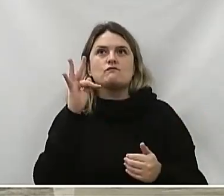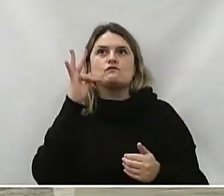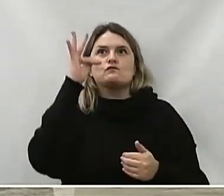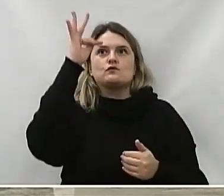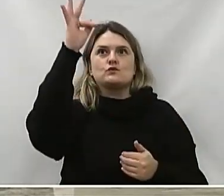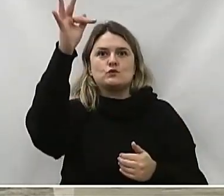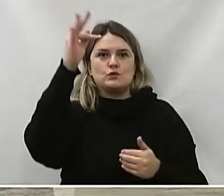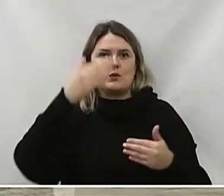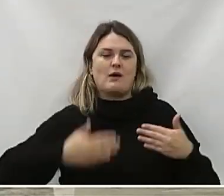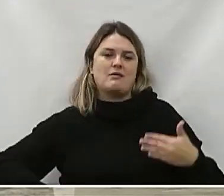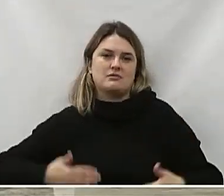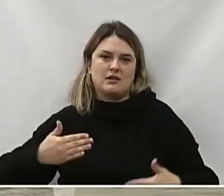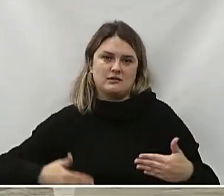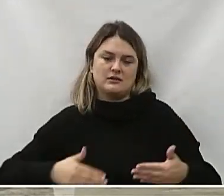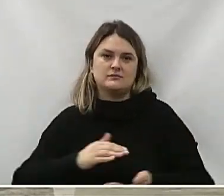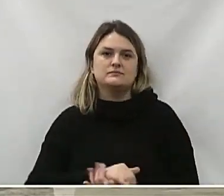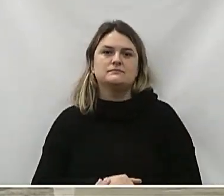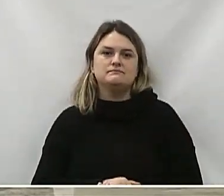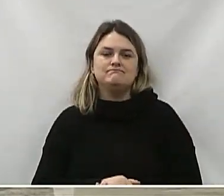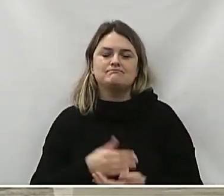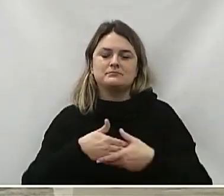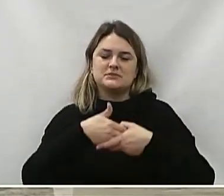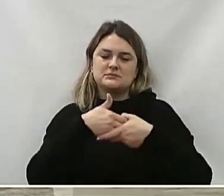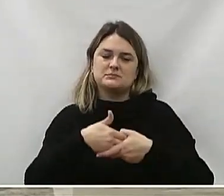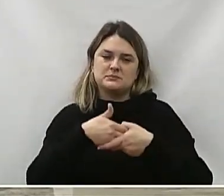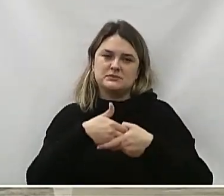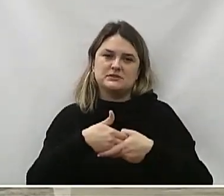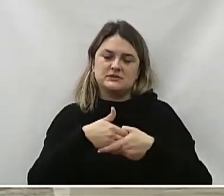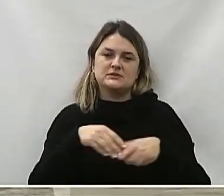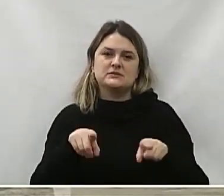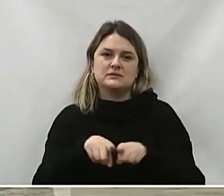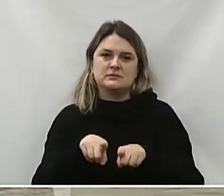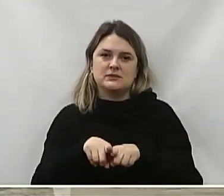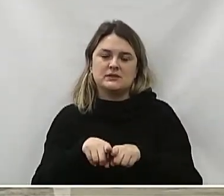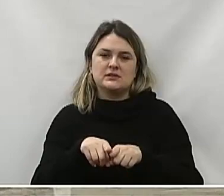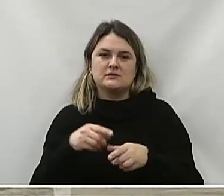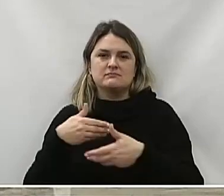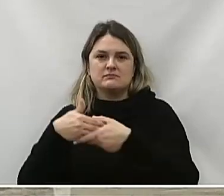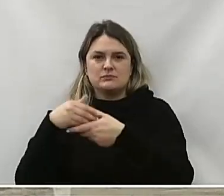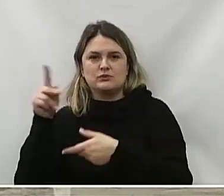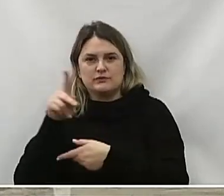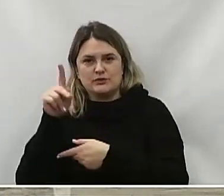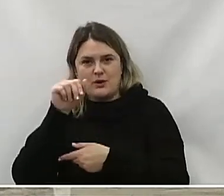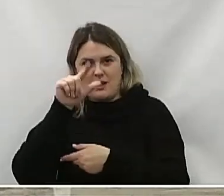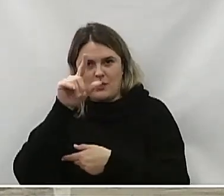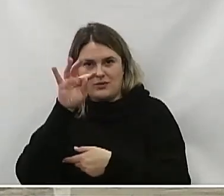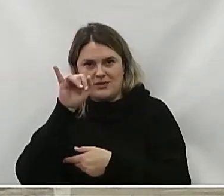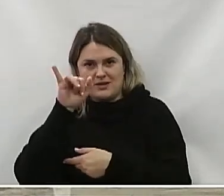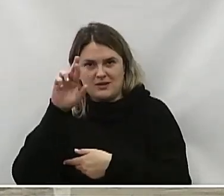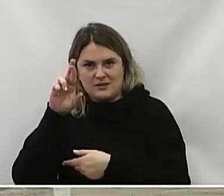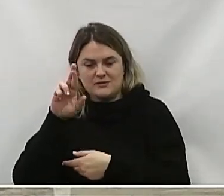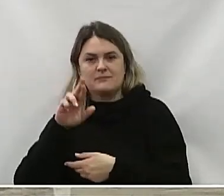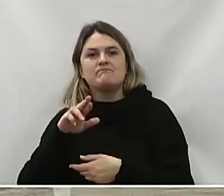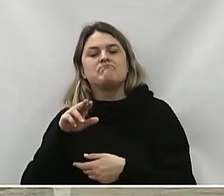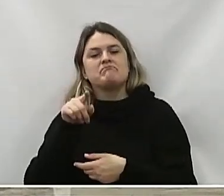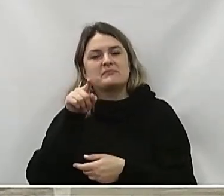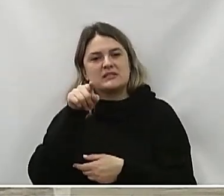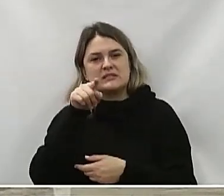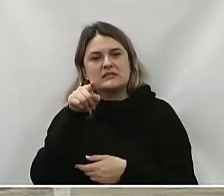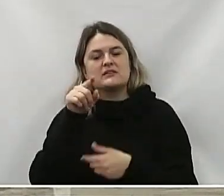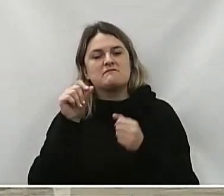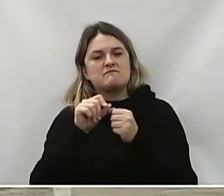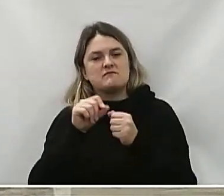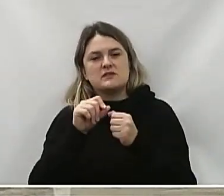porque você tá ensinando então meus parabéns ao mesmo tempo cumprimento o seu Altair Ribeiro professor que tem